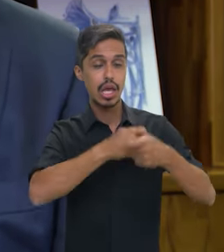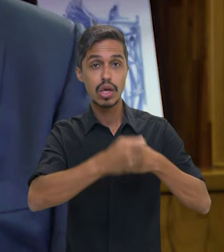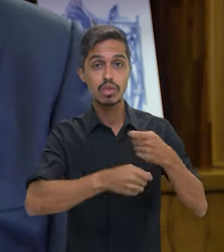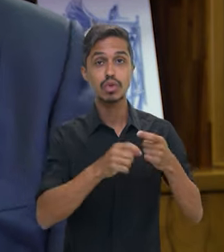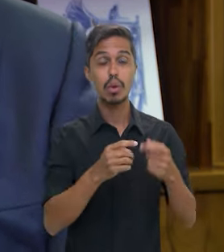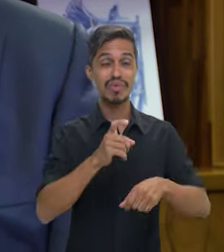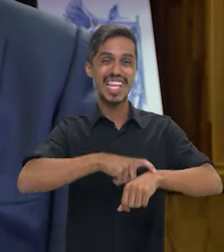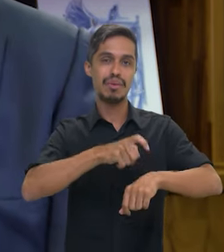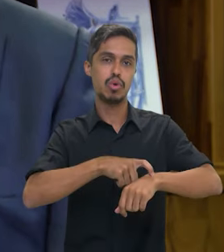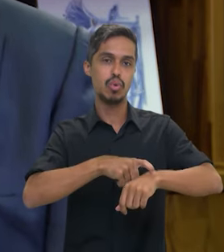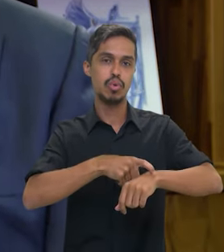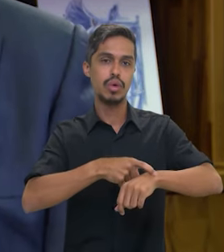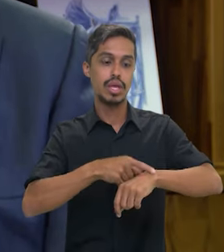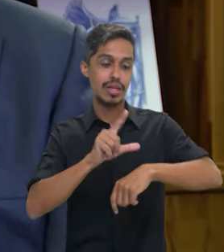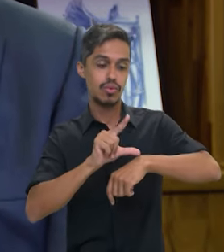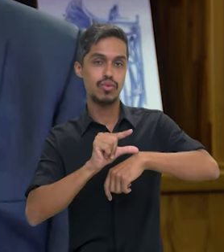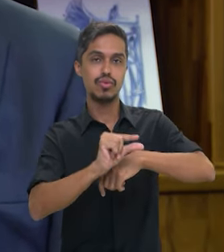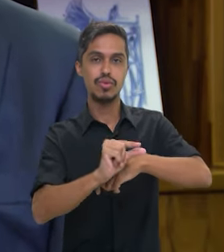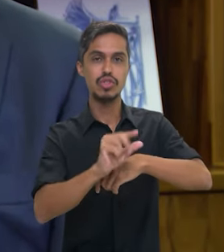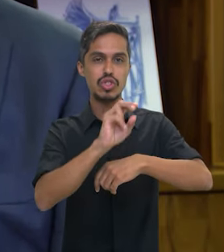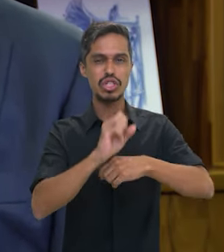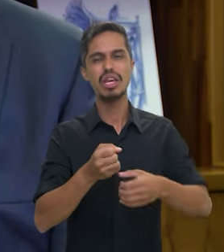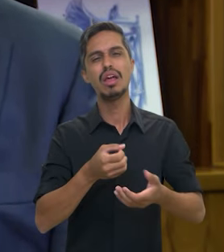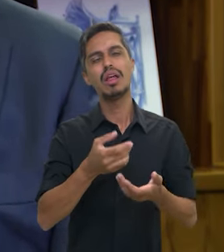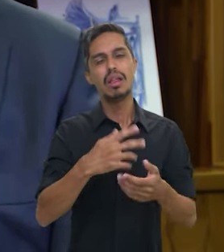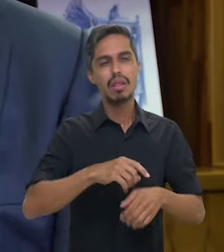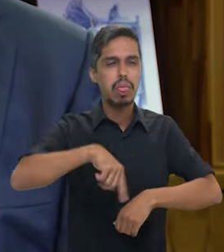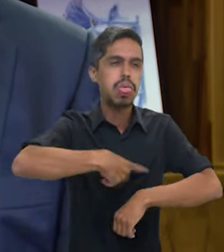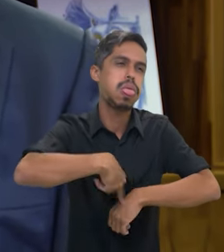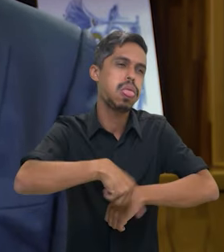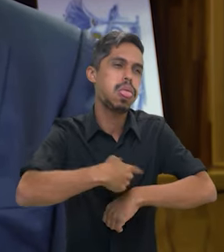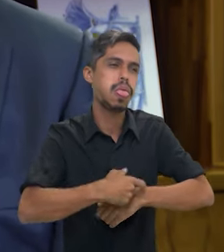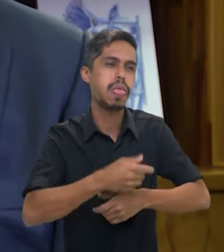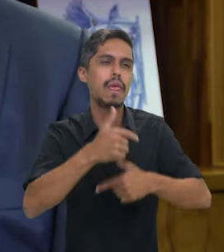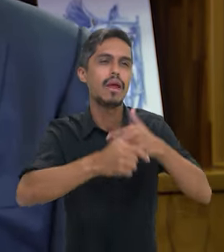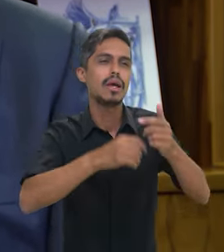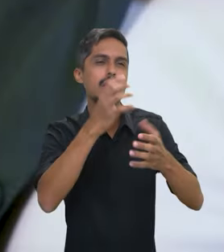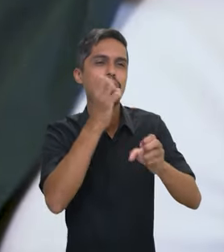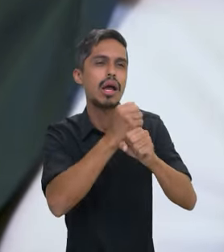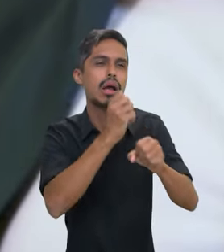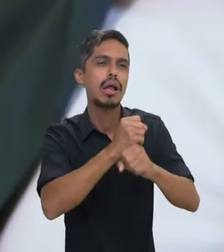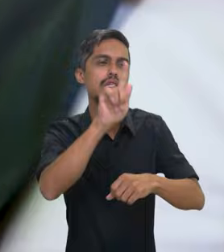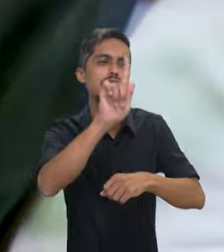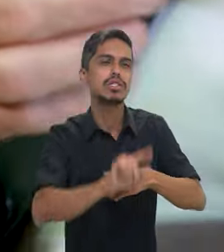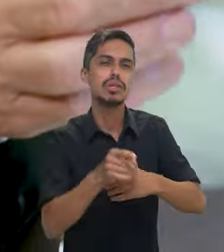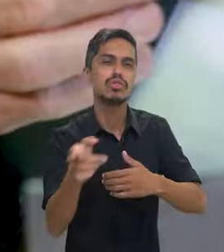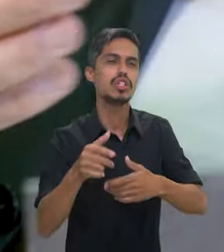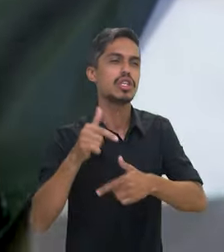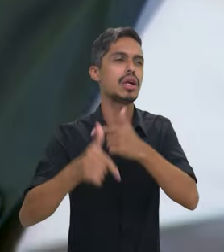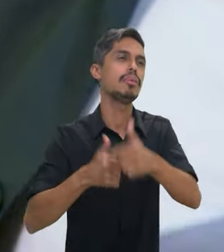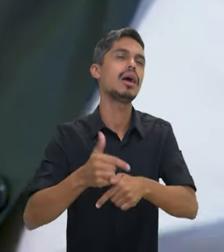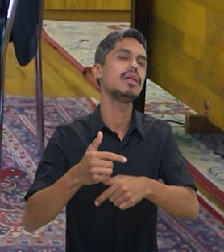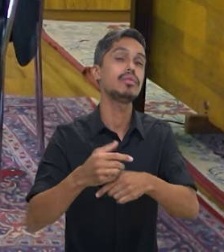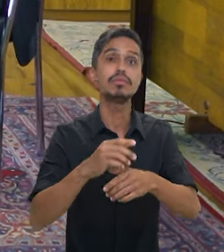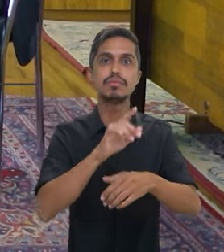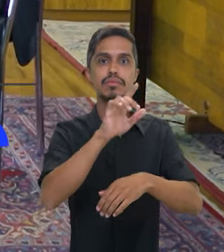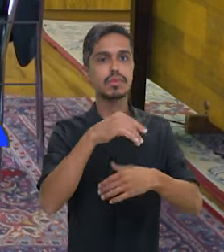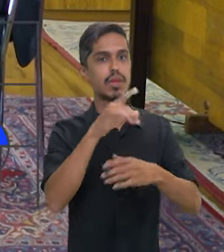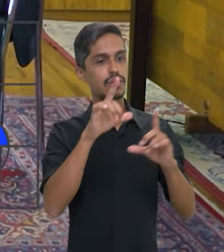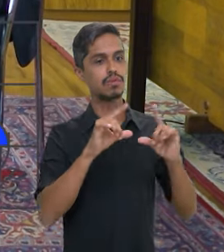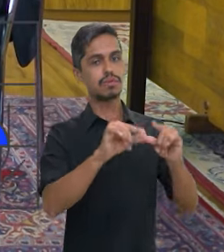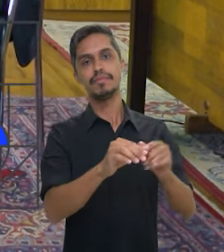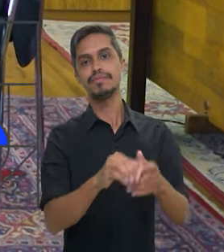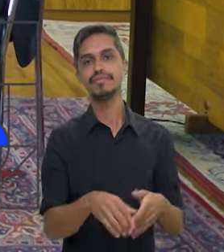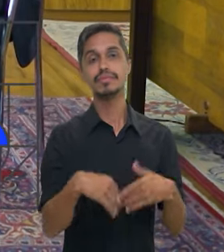economizar tempo na gestão do seu fundo. Então, o cálculo é que os 4 milhões de empregadores do